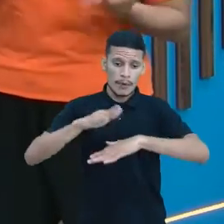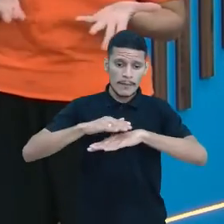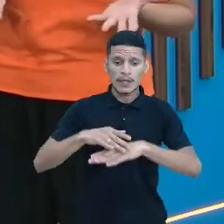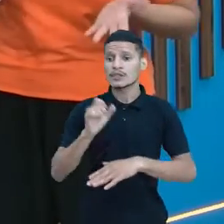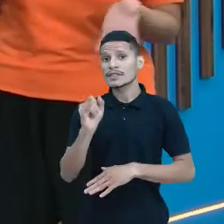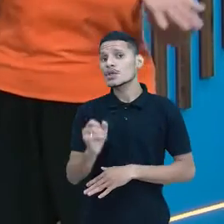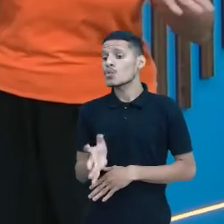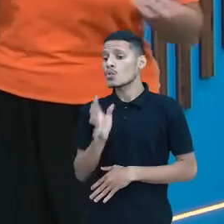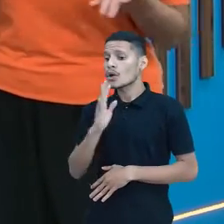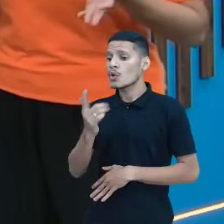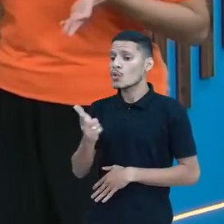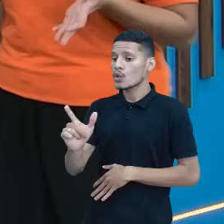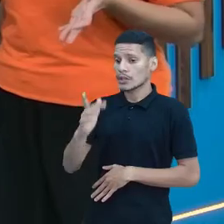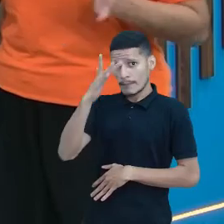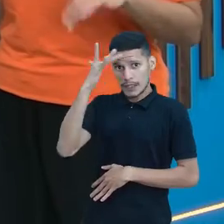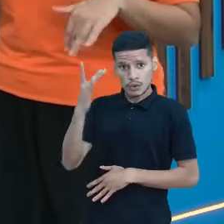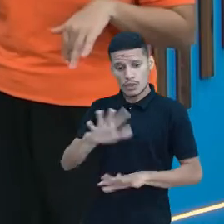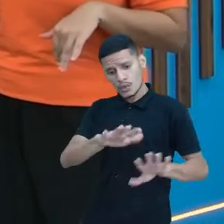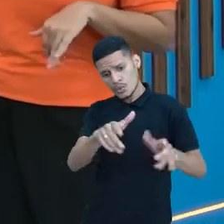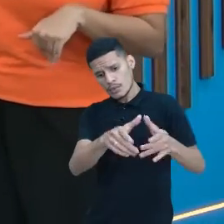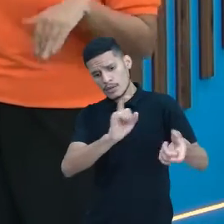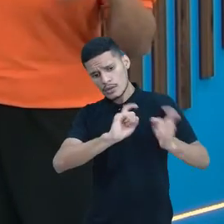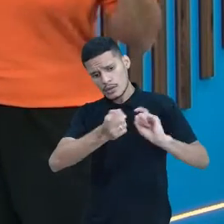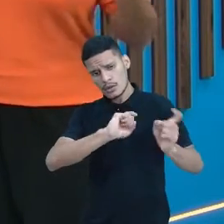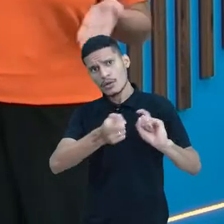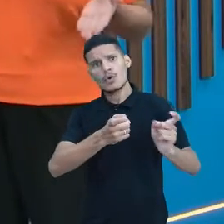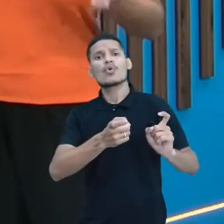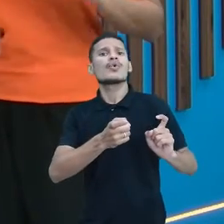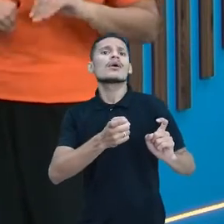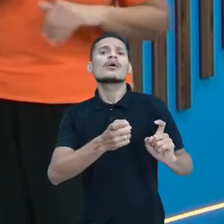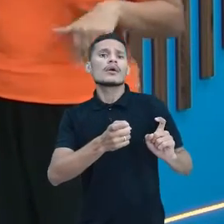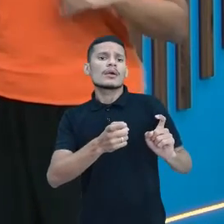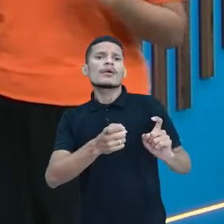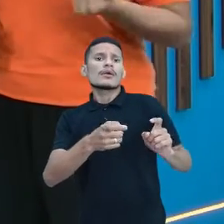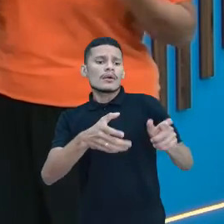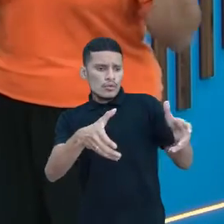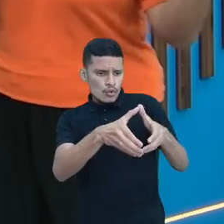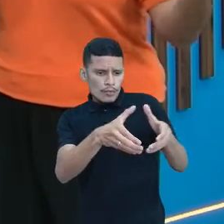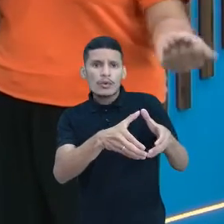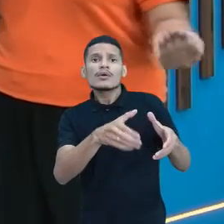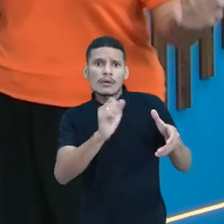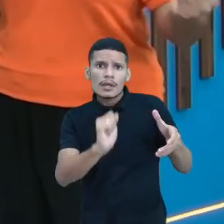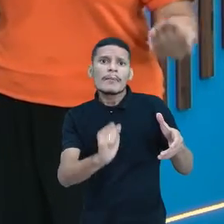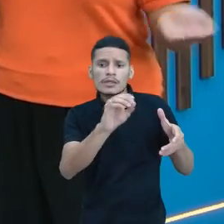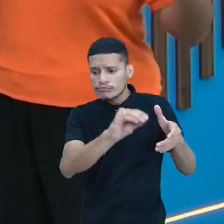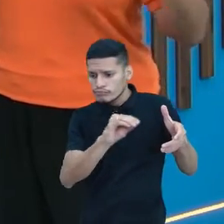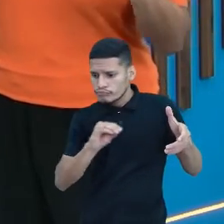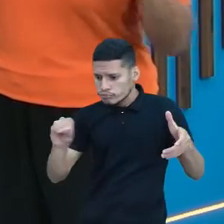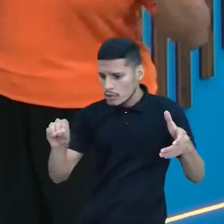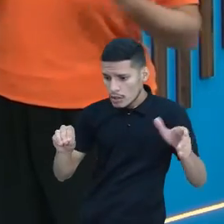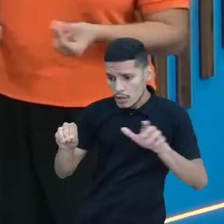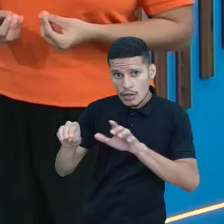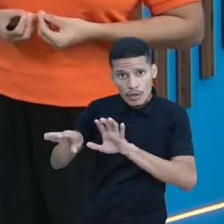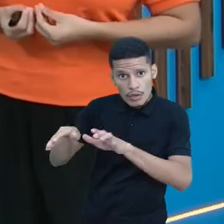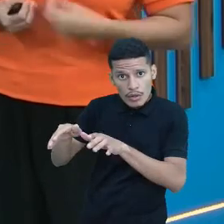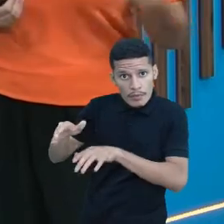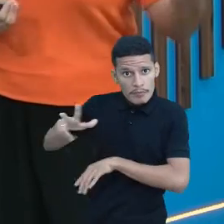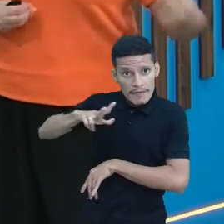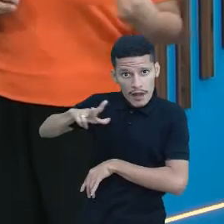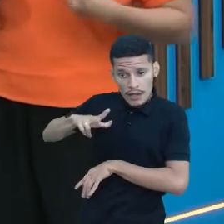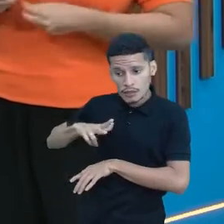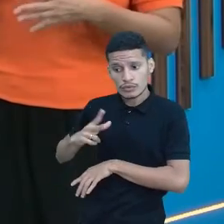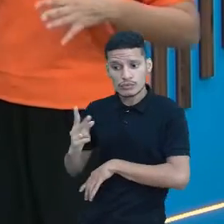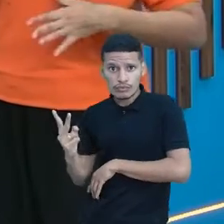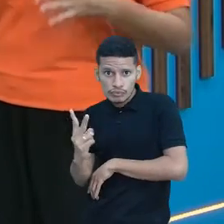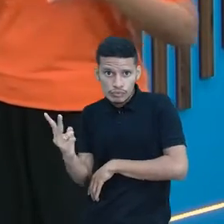uma nova pessoa em um grupo de discussão online, pode acontecer de desejar passar do chat público para uma maior privacidade. Claro